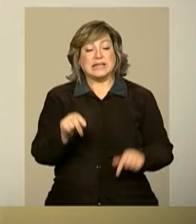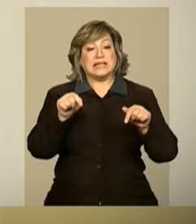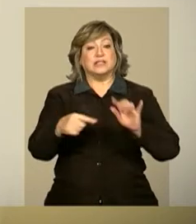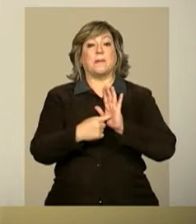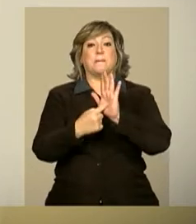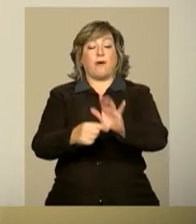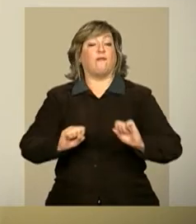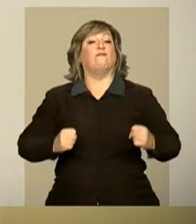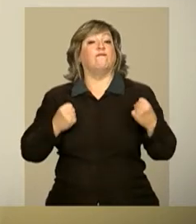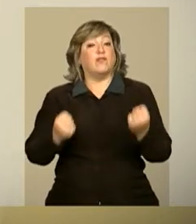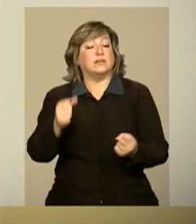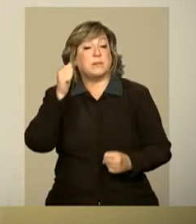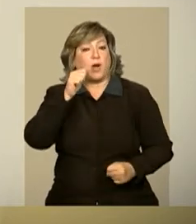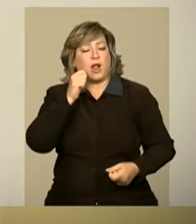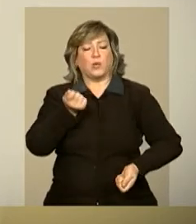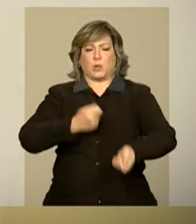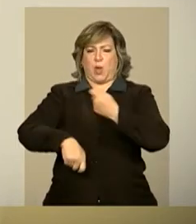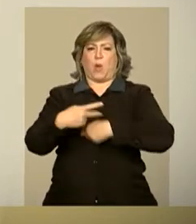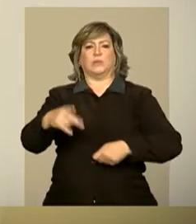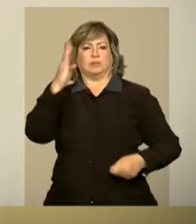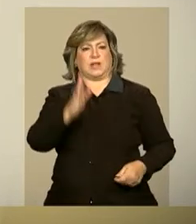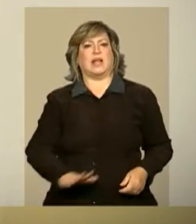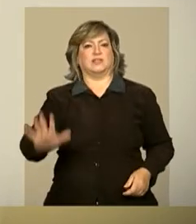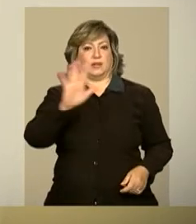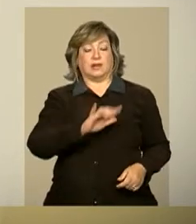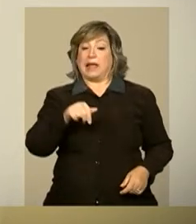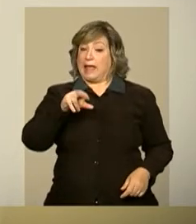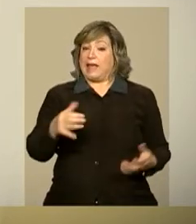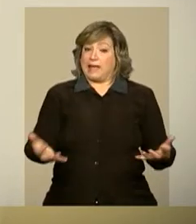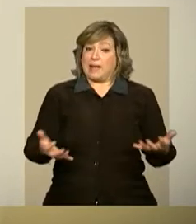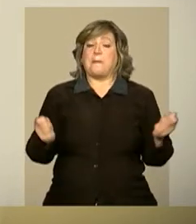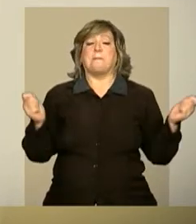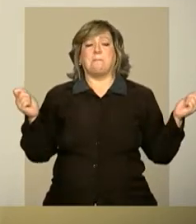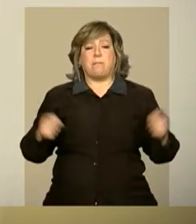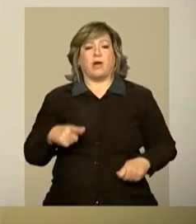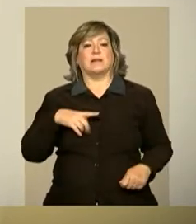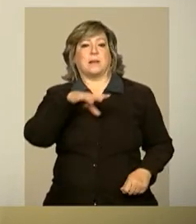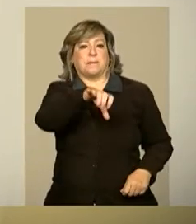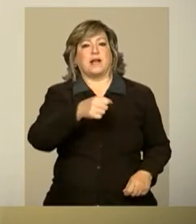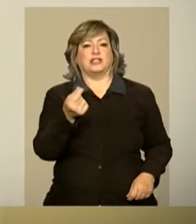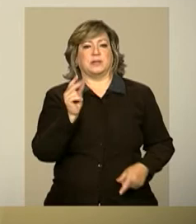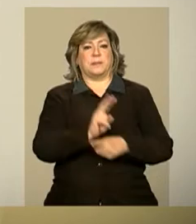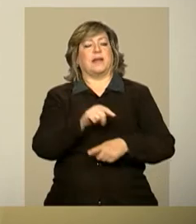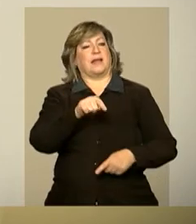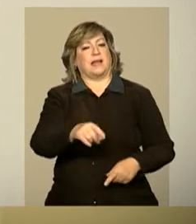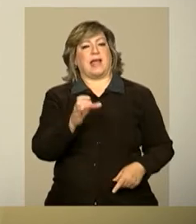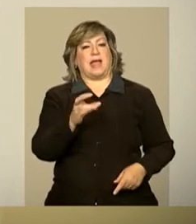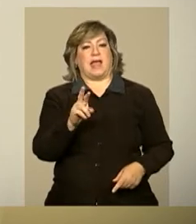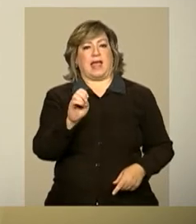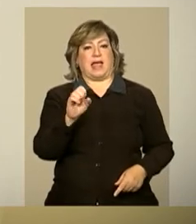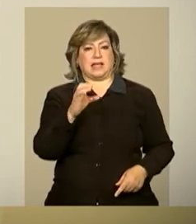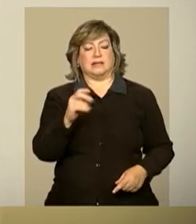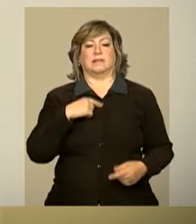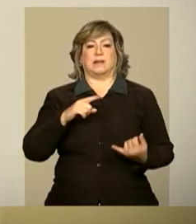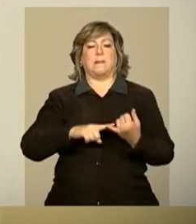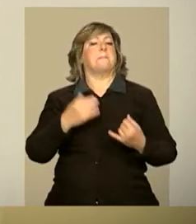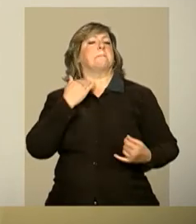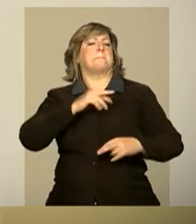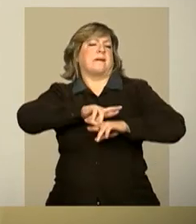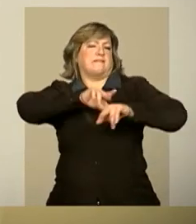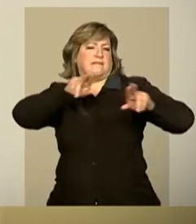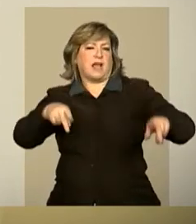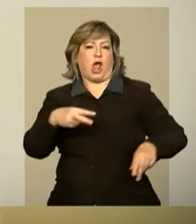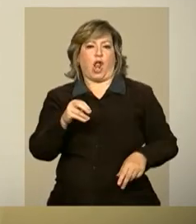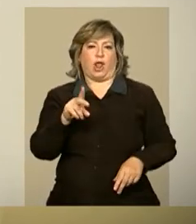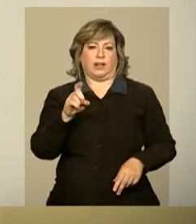no empreendedorismo Nacional quem quiser Luciano pode ter as o prédio do crescer no Banco do Nordeste na caixa